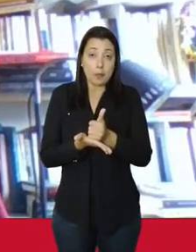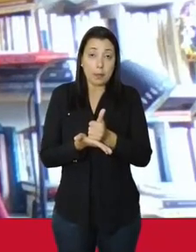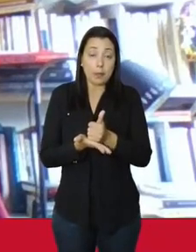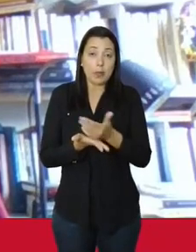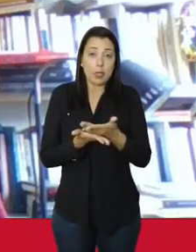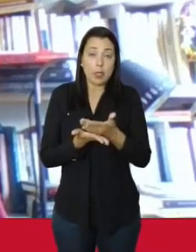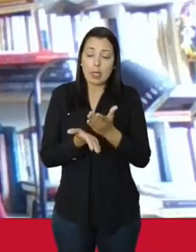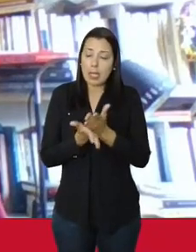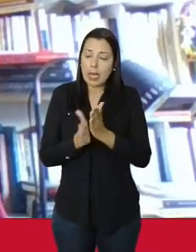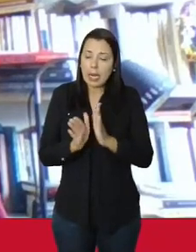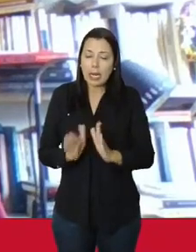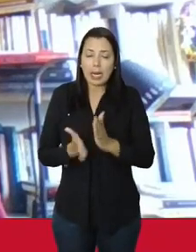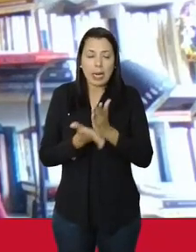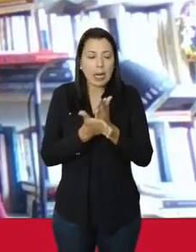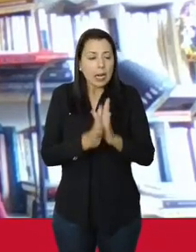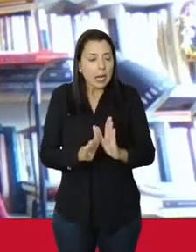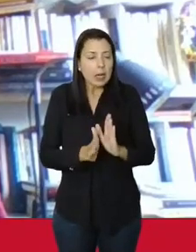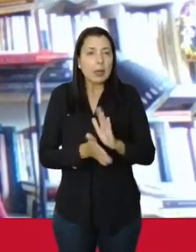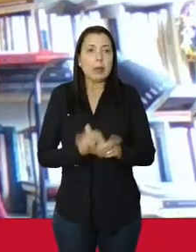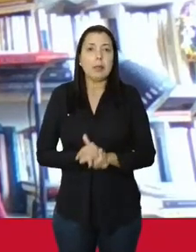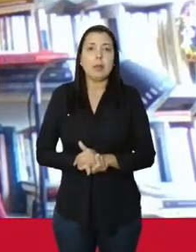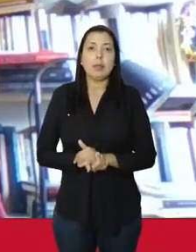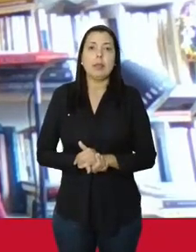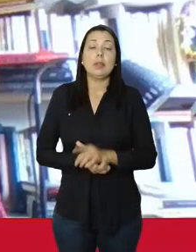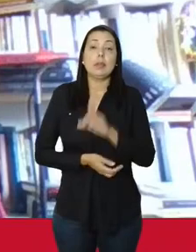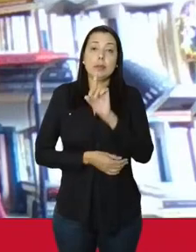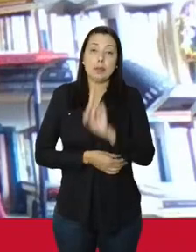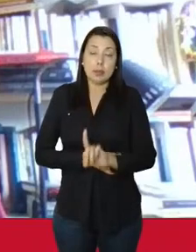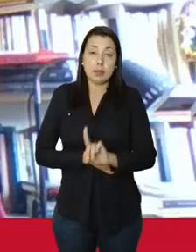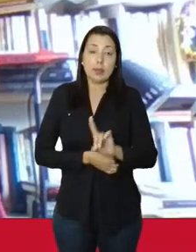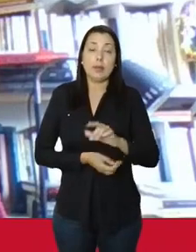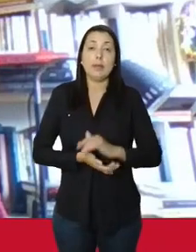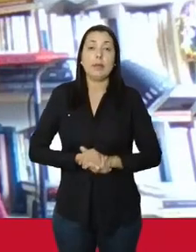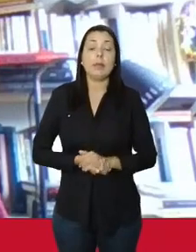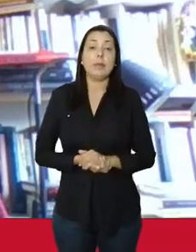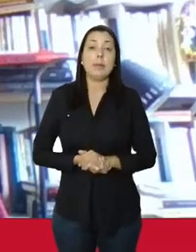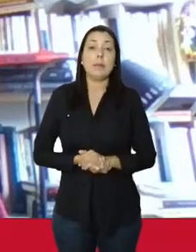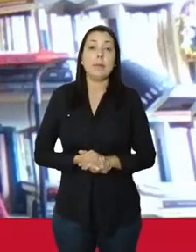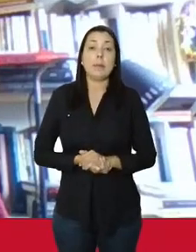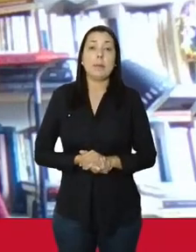um desmonte dos direitos.